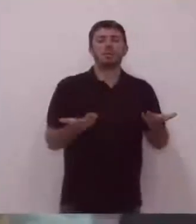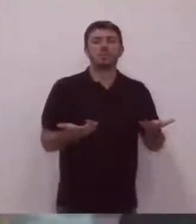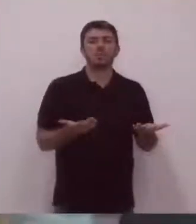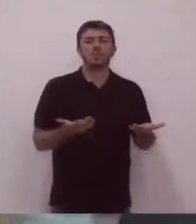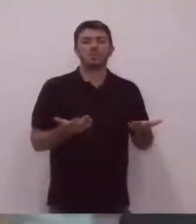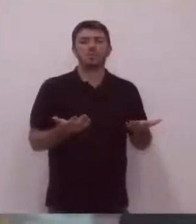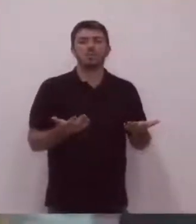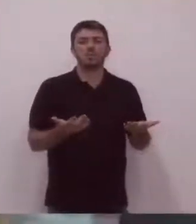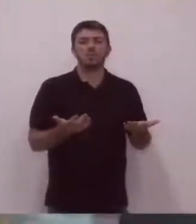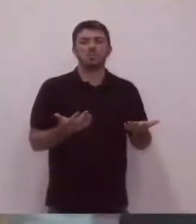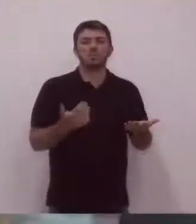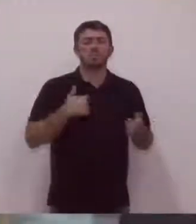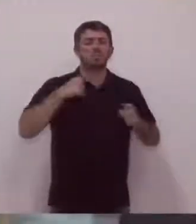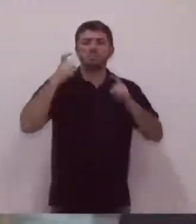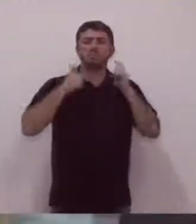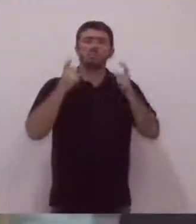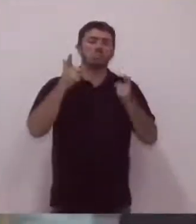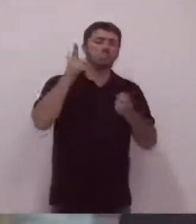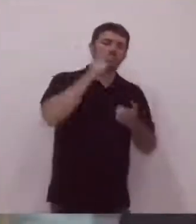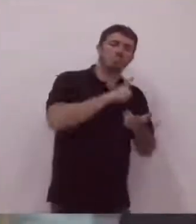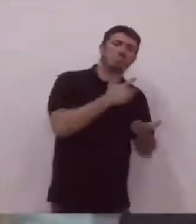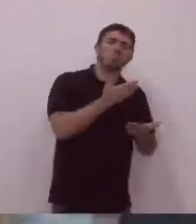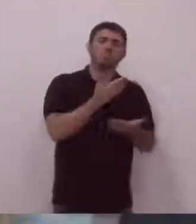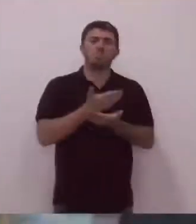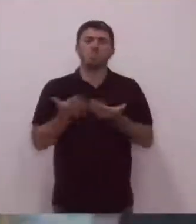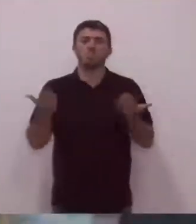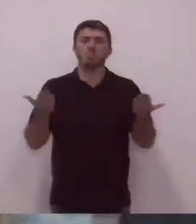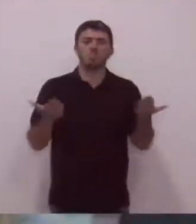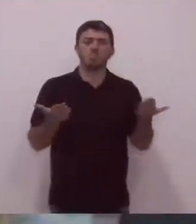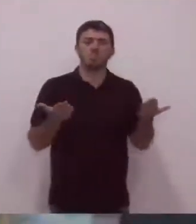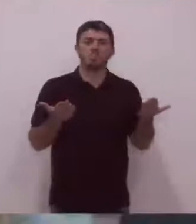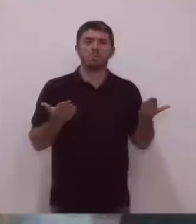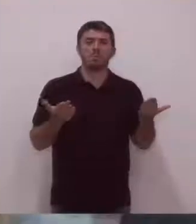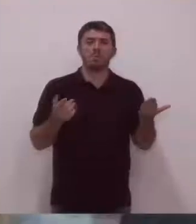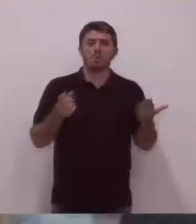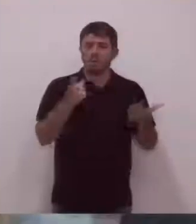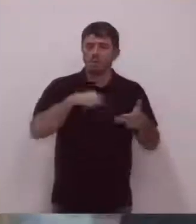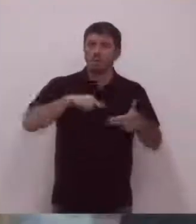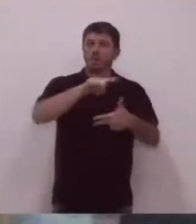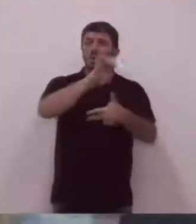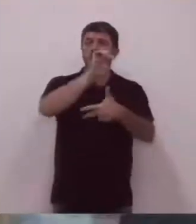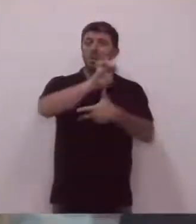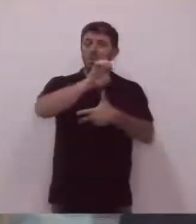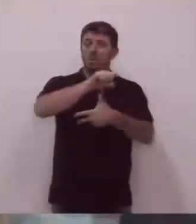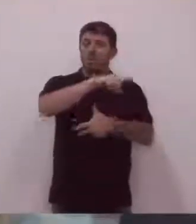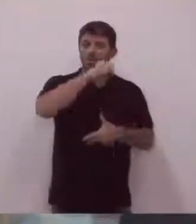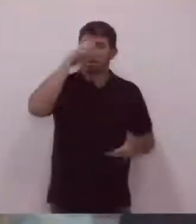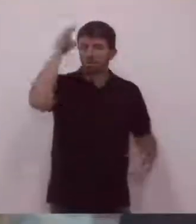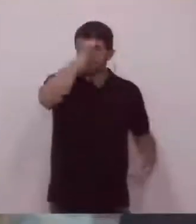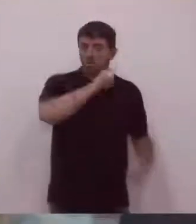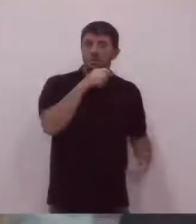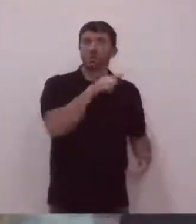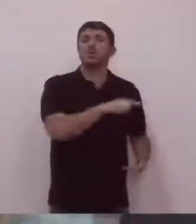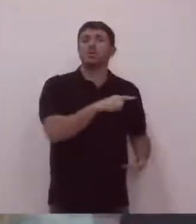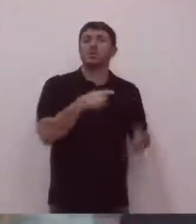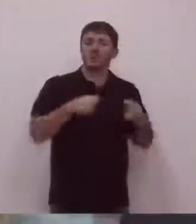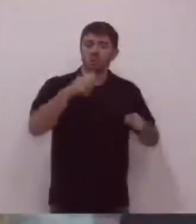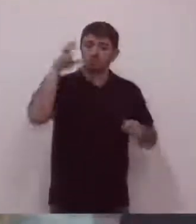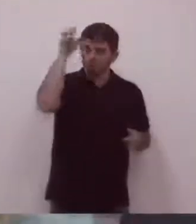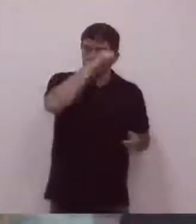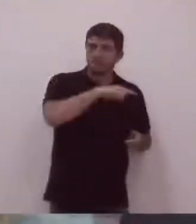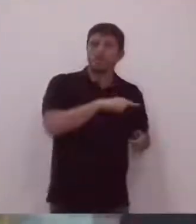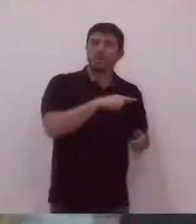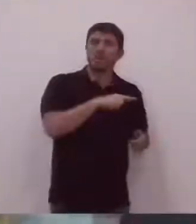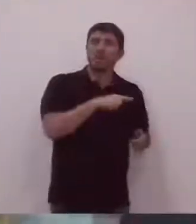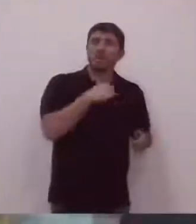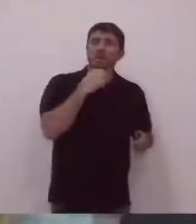perder, mas que fique aqui a lição, né, a lição aprendida para o Poder Executivo. Não é mais possível usar o